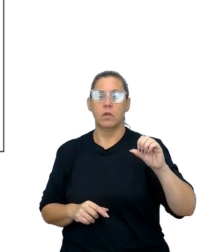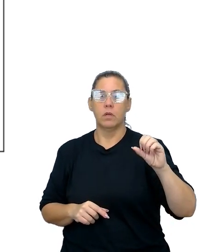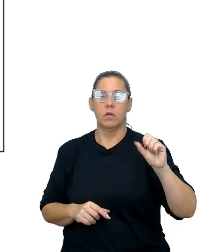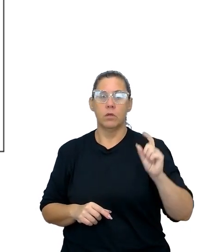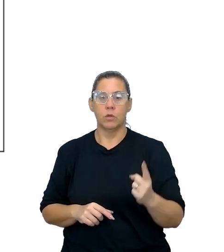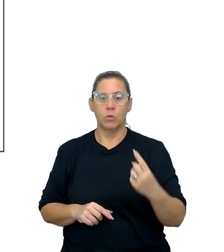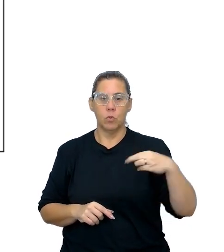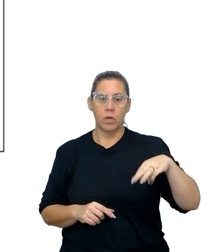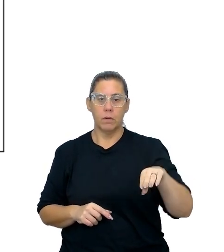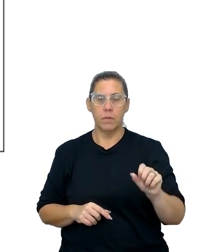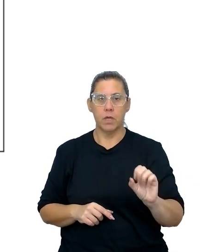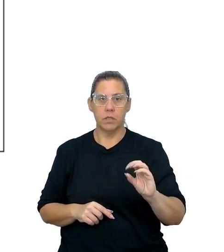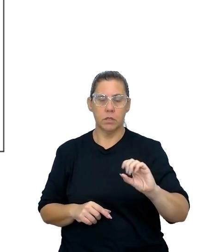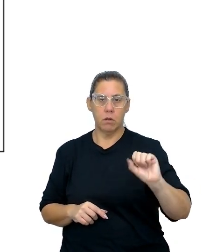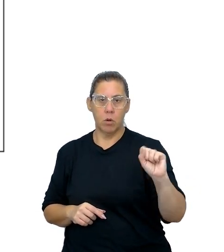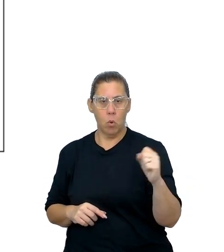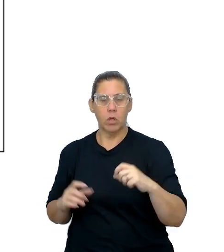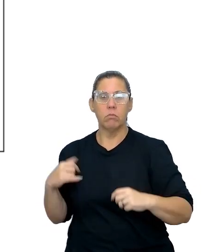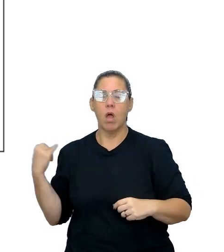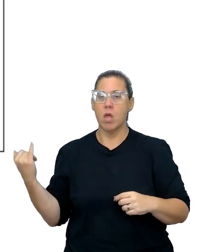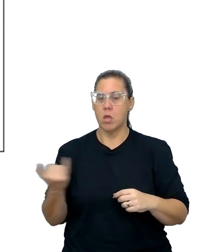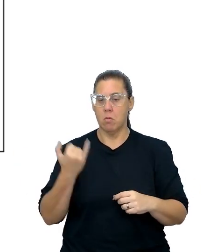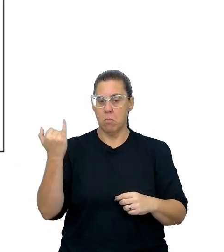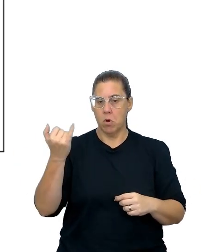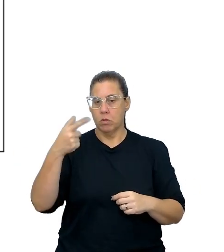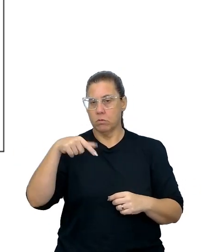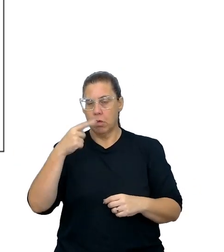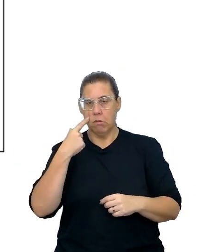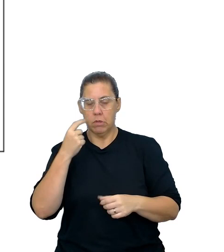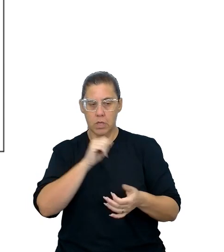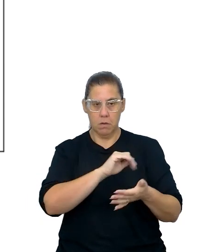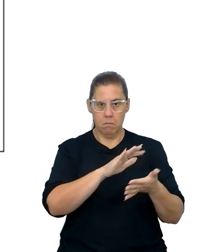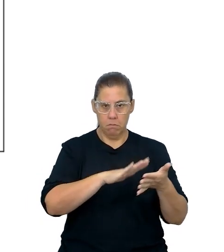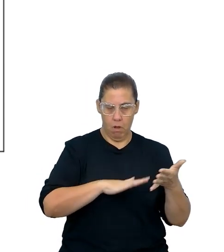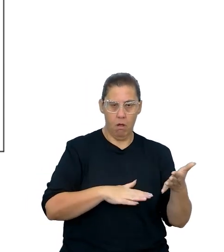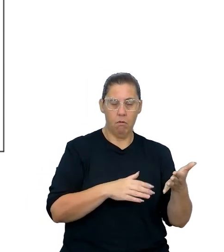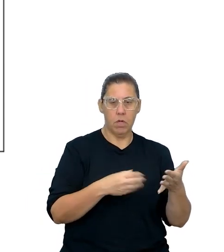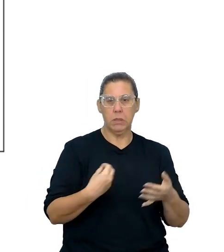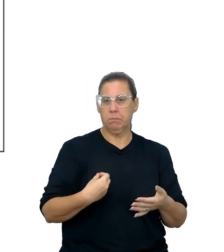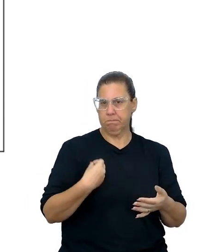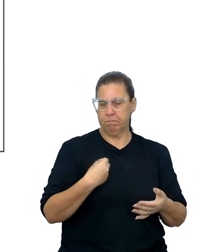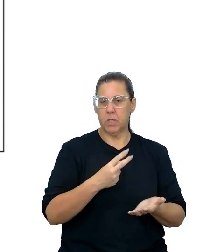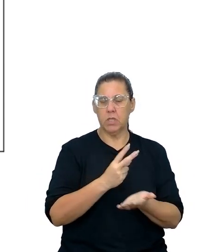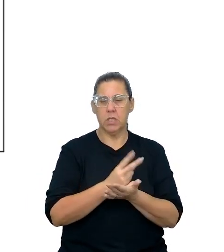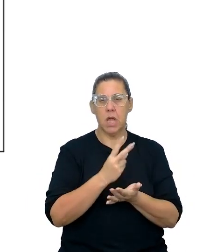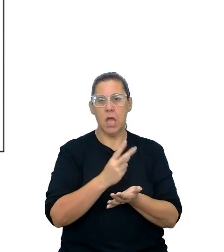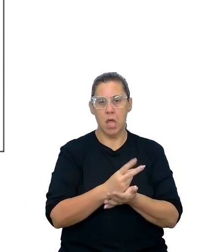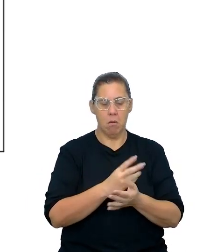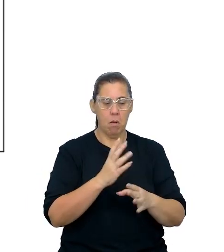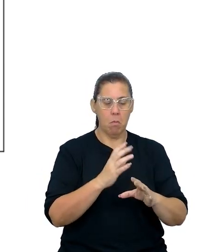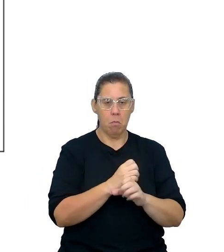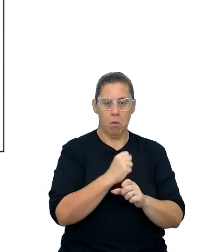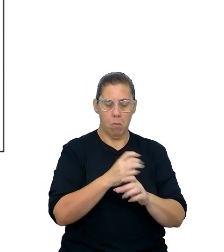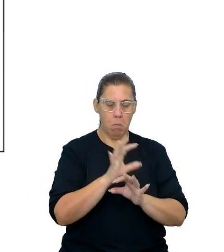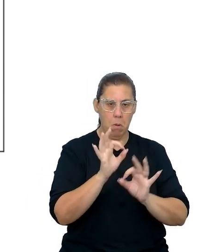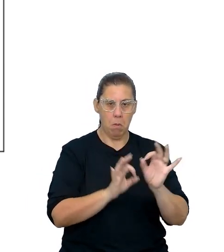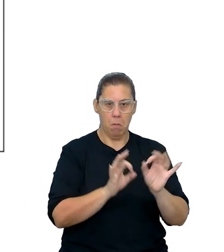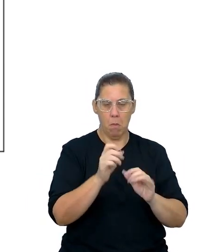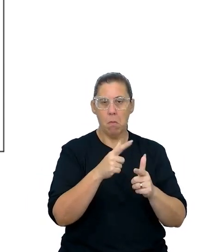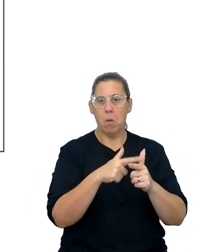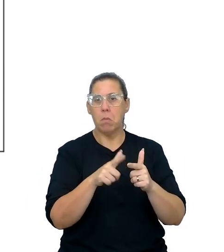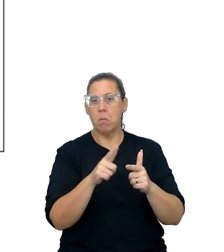EF01MA08, né, então é importante, ó, vocês estão vendo como essa habilidade já está bastante presente aí, né, em resolver e elaborar problemas